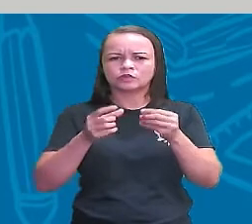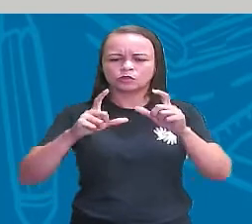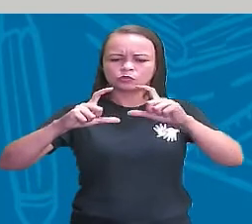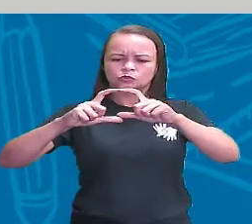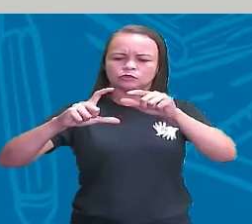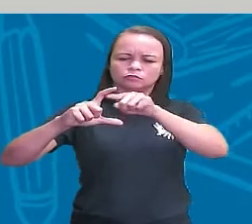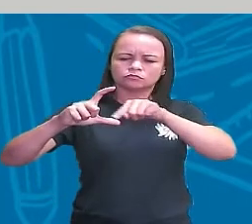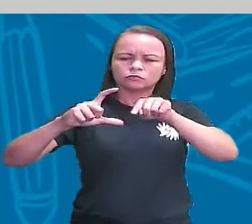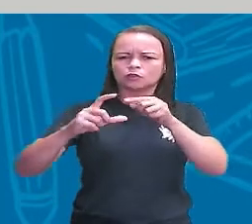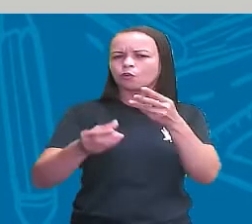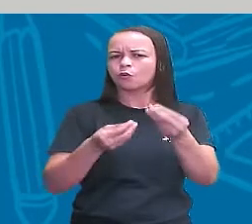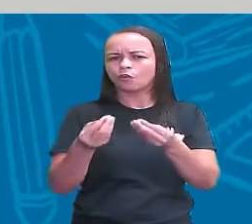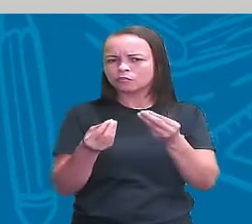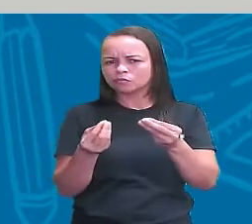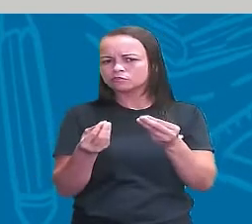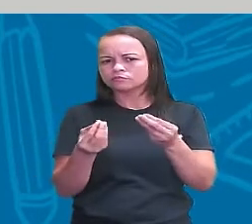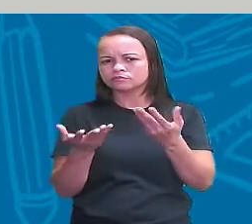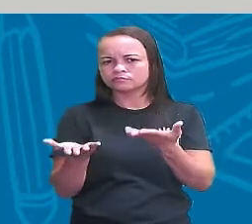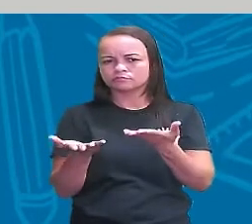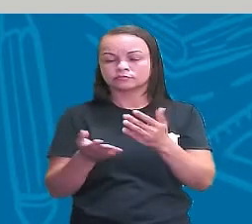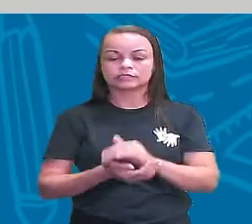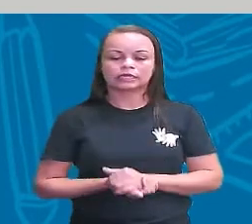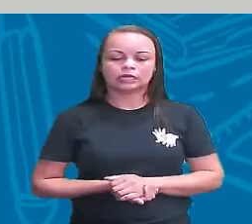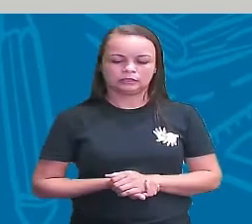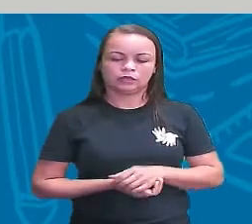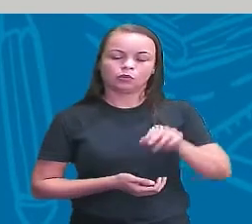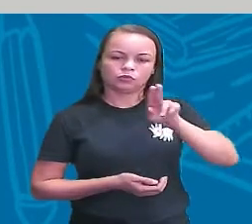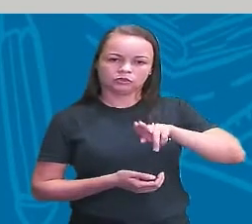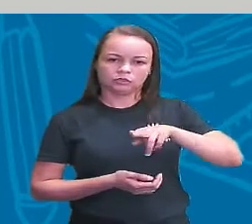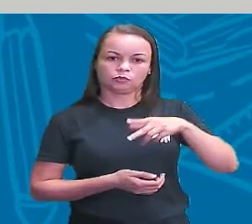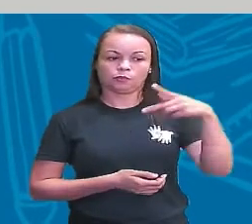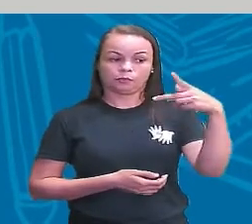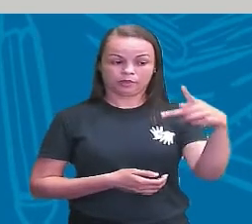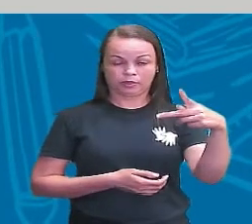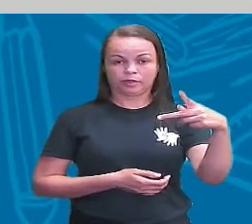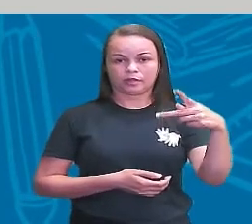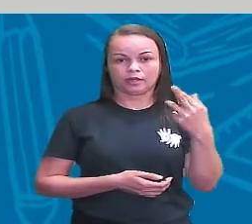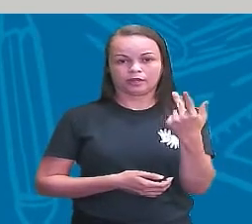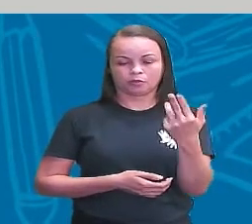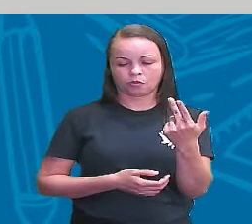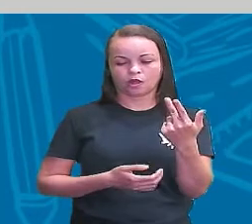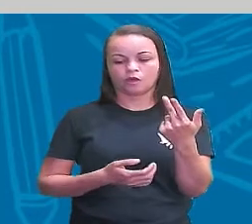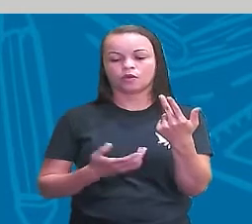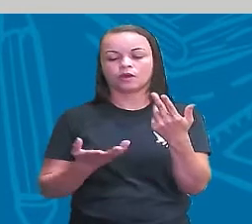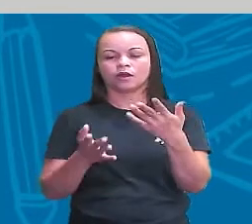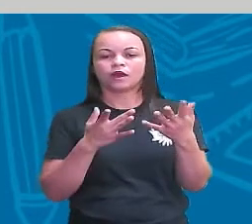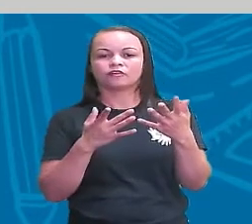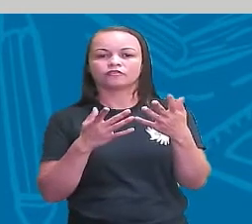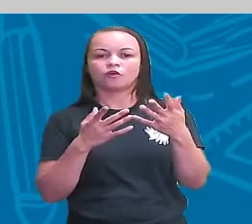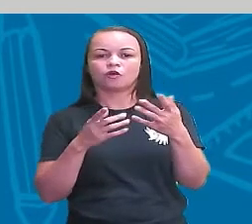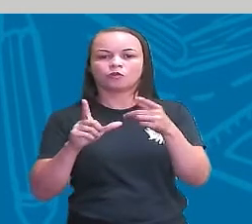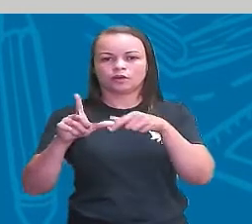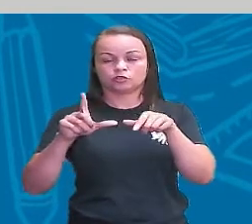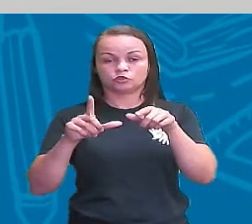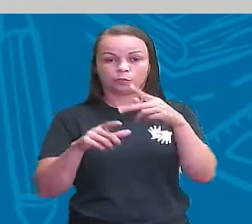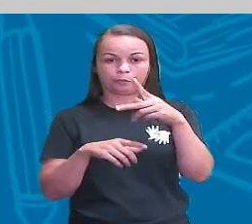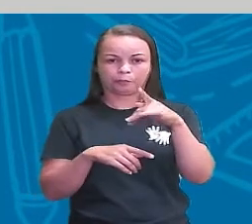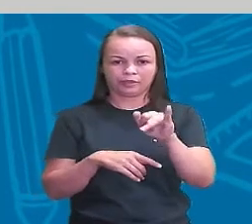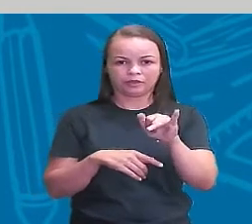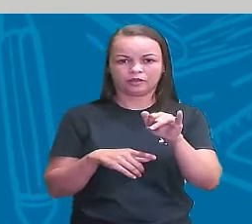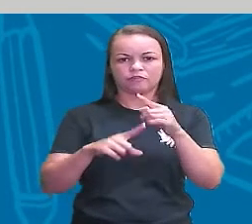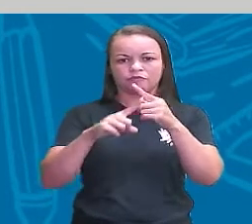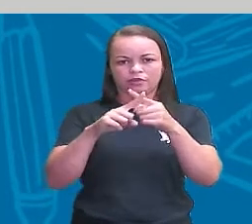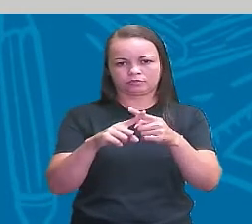Usando a fórmula. E na fórmula vai ter, ó, P é igual a 2π vezes R. Tá